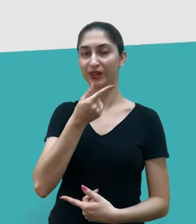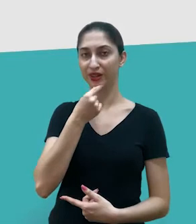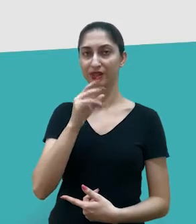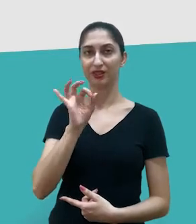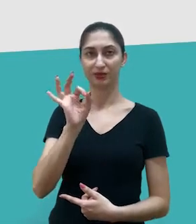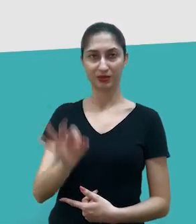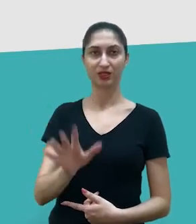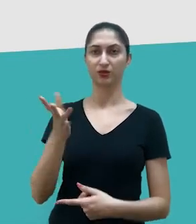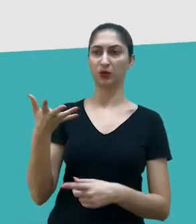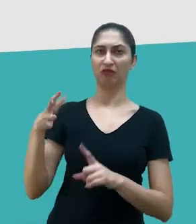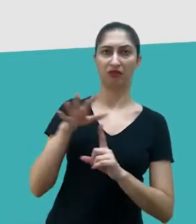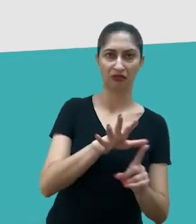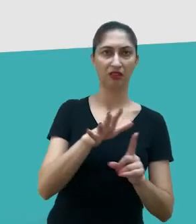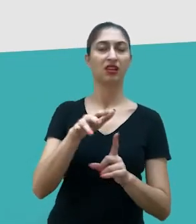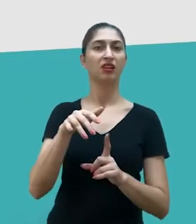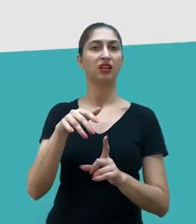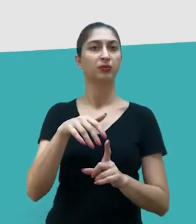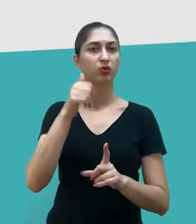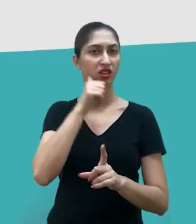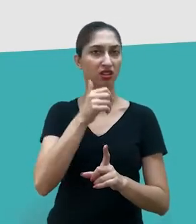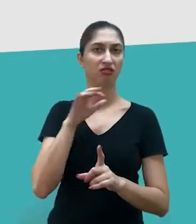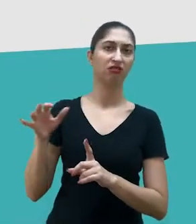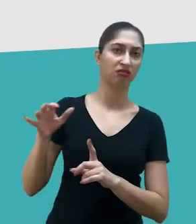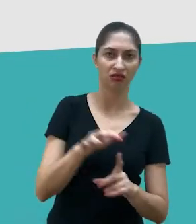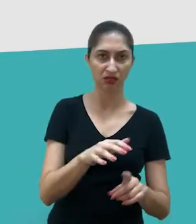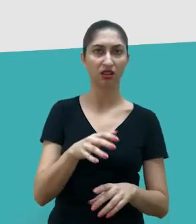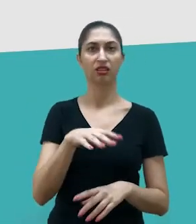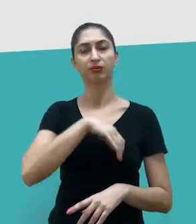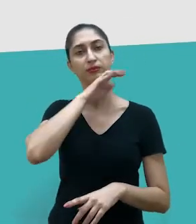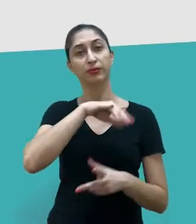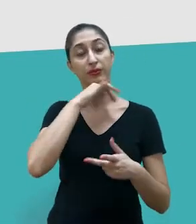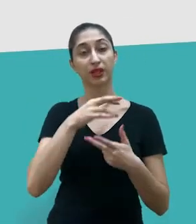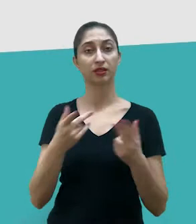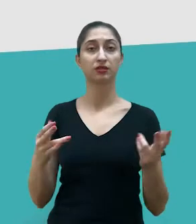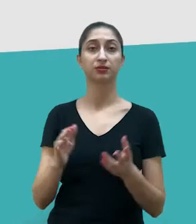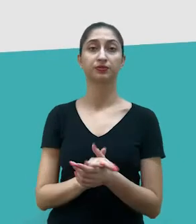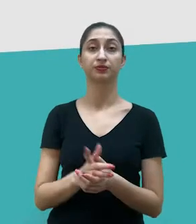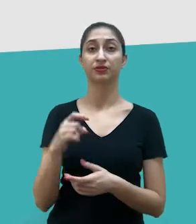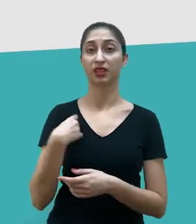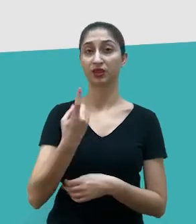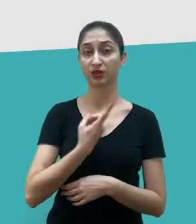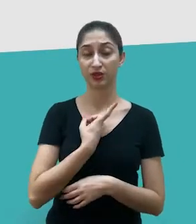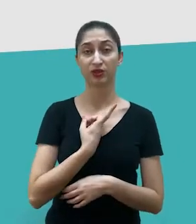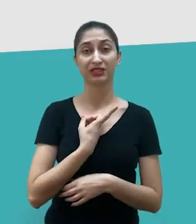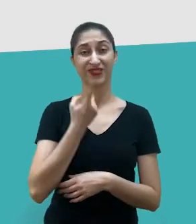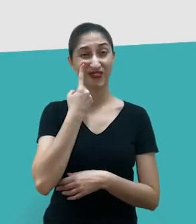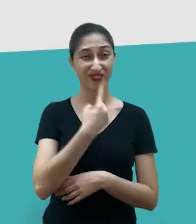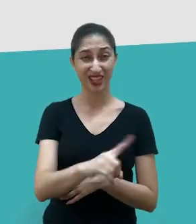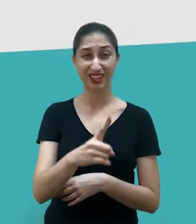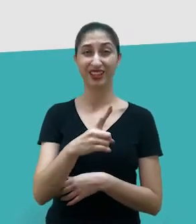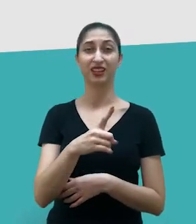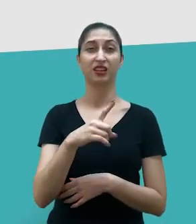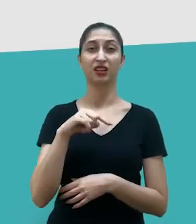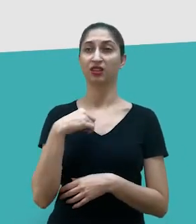as mulheres, submete os animais. E quando a gente vê, nós estamos destruindo todo o